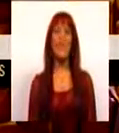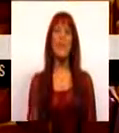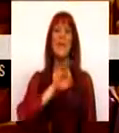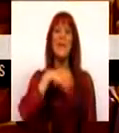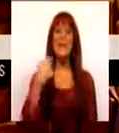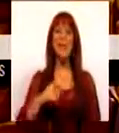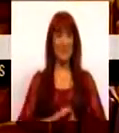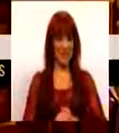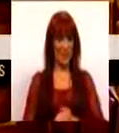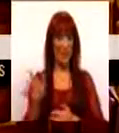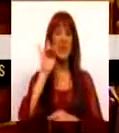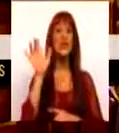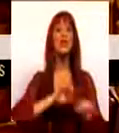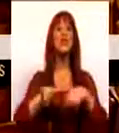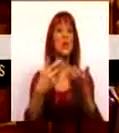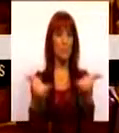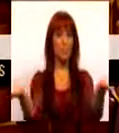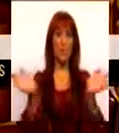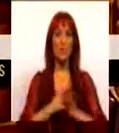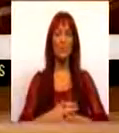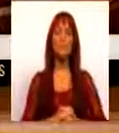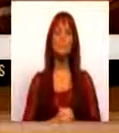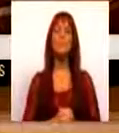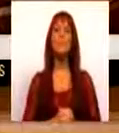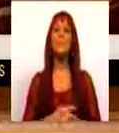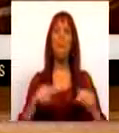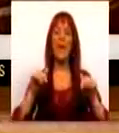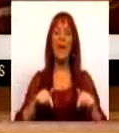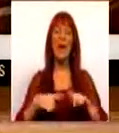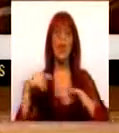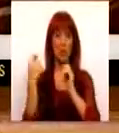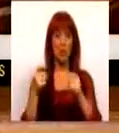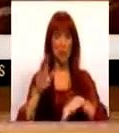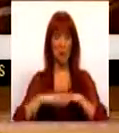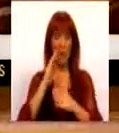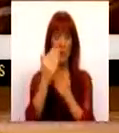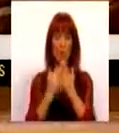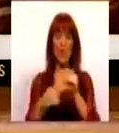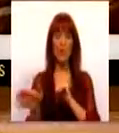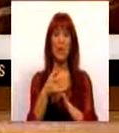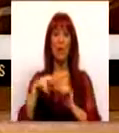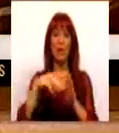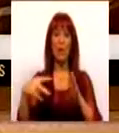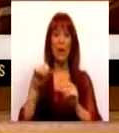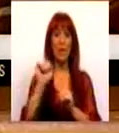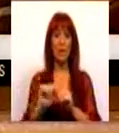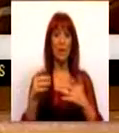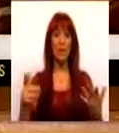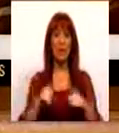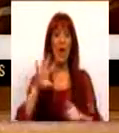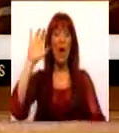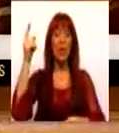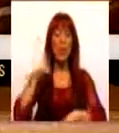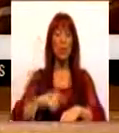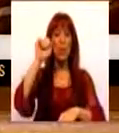Senhor Presidente, senhoras e senhores deputados, esta discussão sobre o Programa Nacional de Reformas ocorre